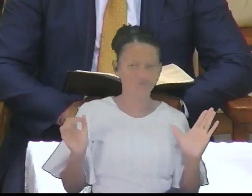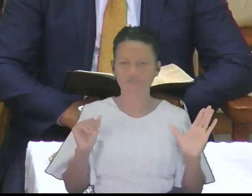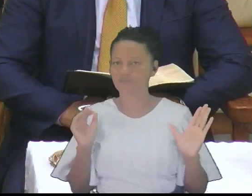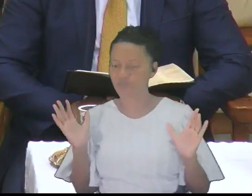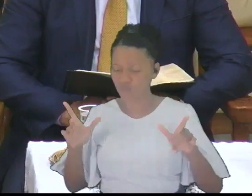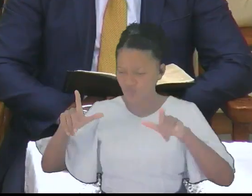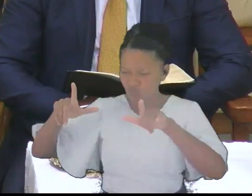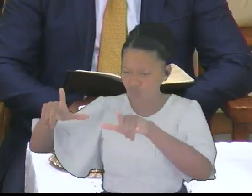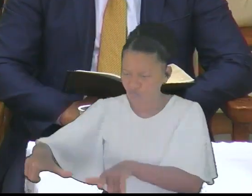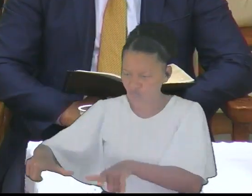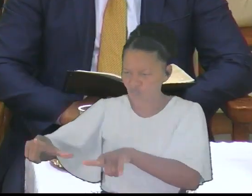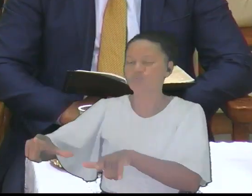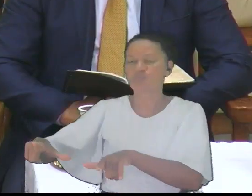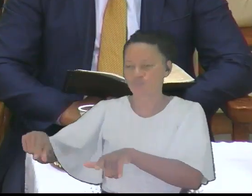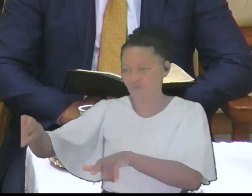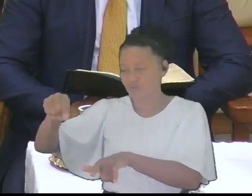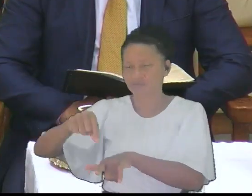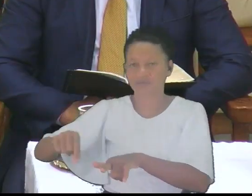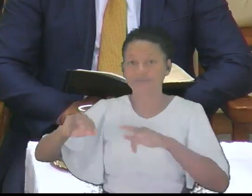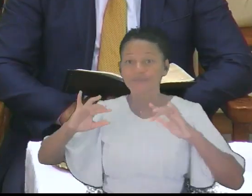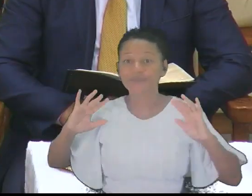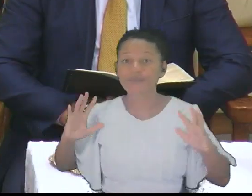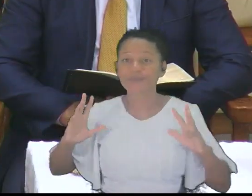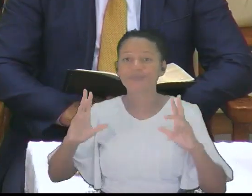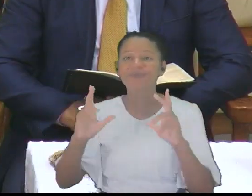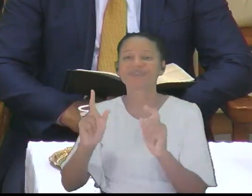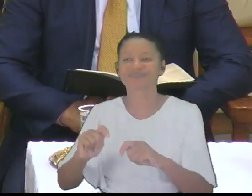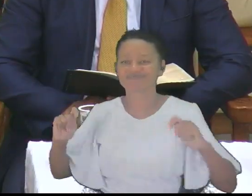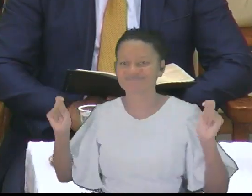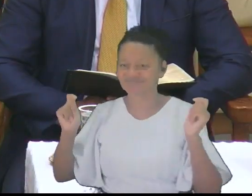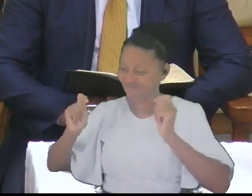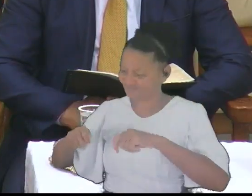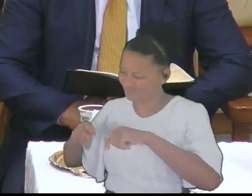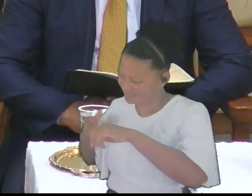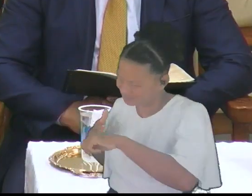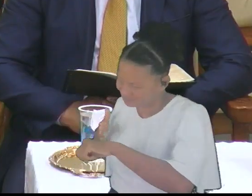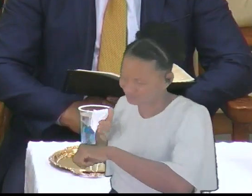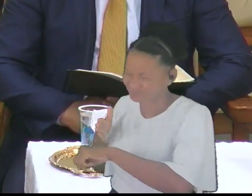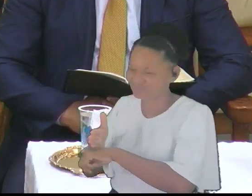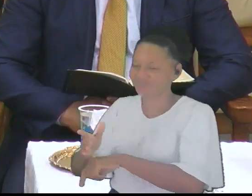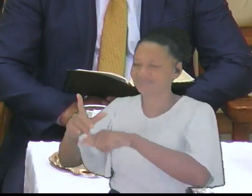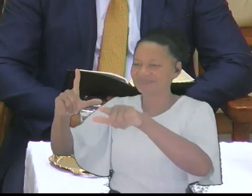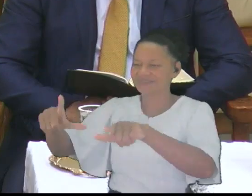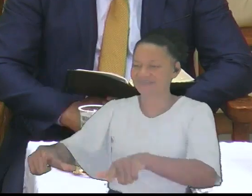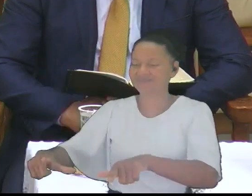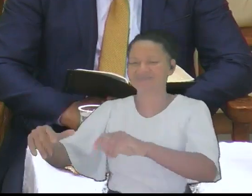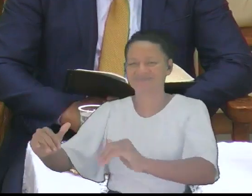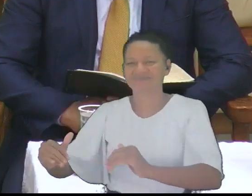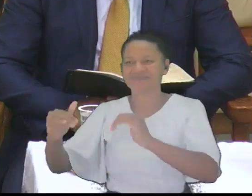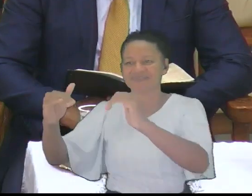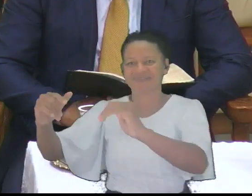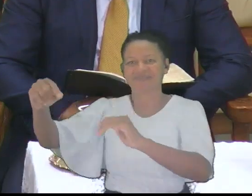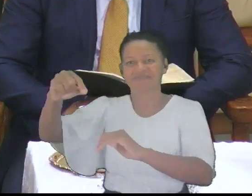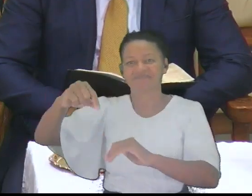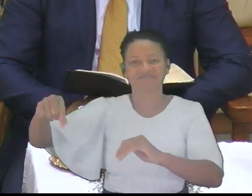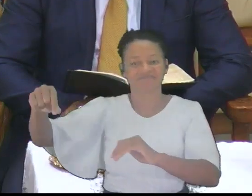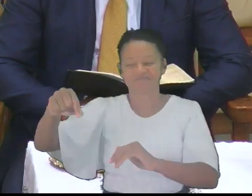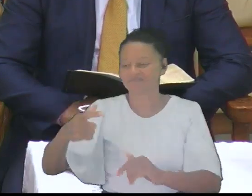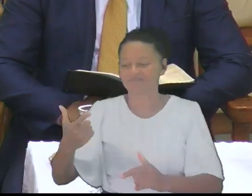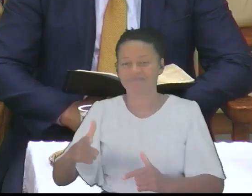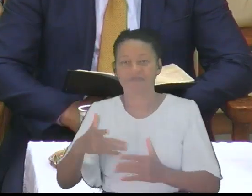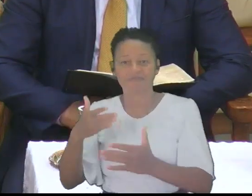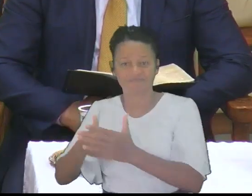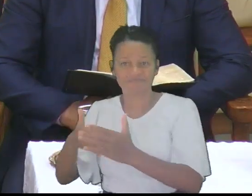lugar santo, mas todos podemos entrar no lugar santíssimo. Não tem mais